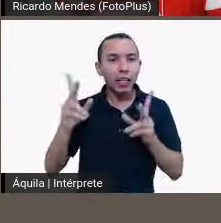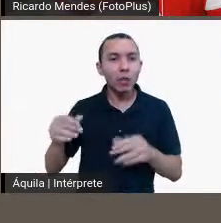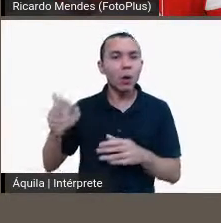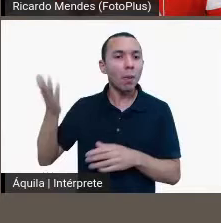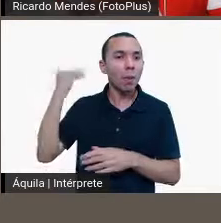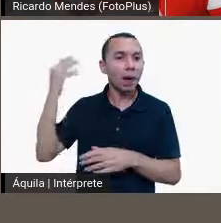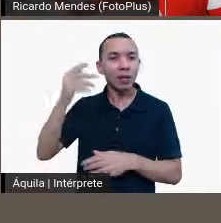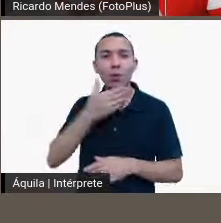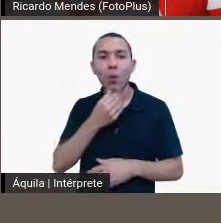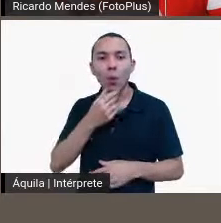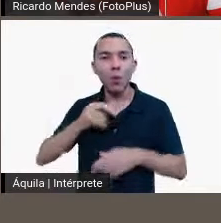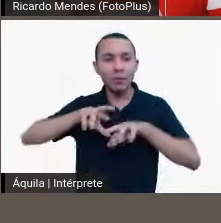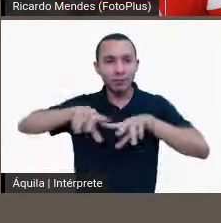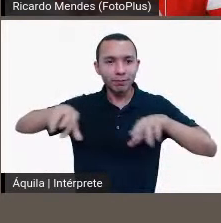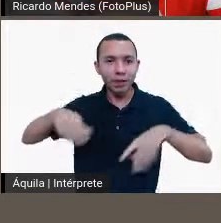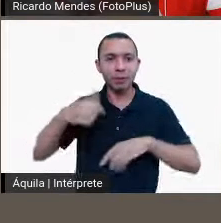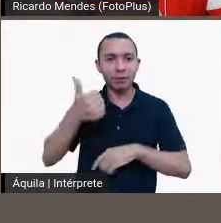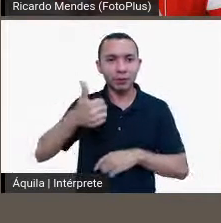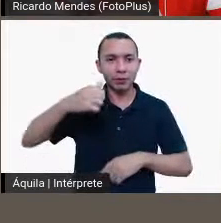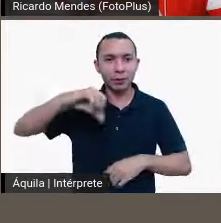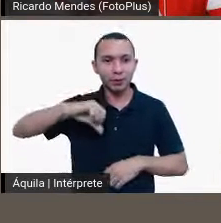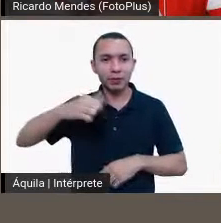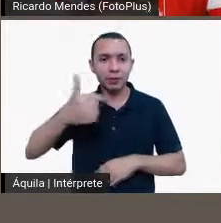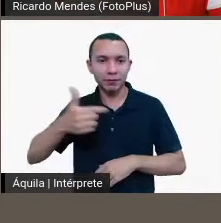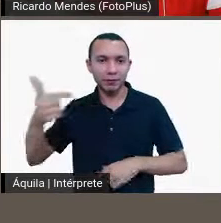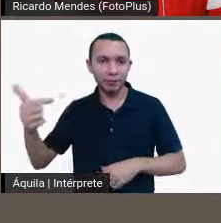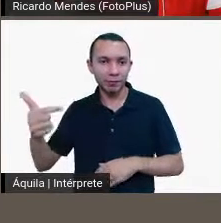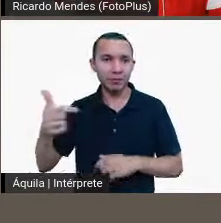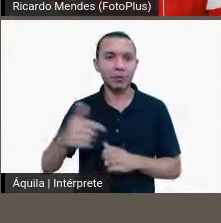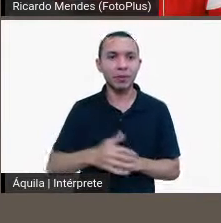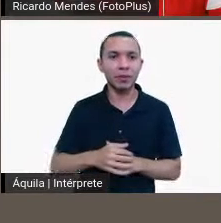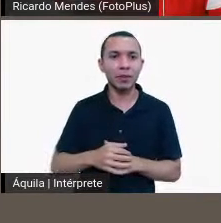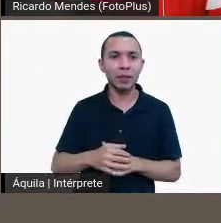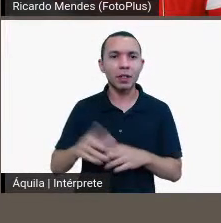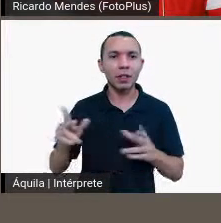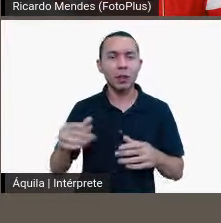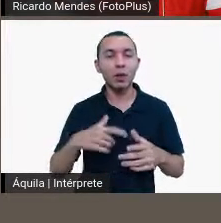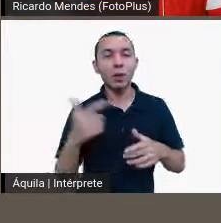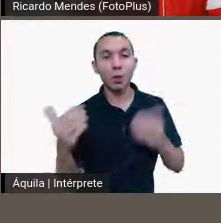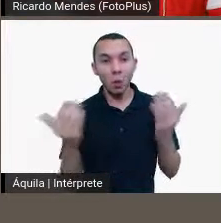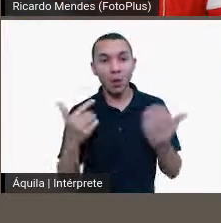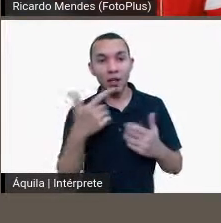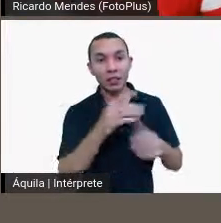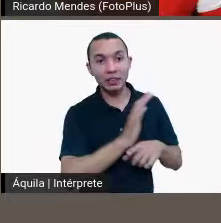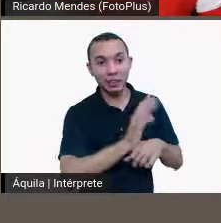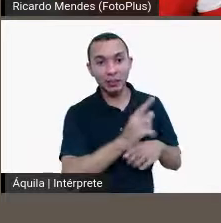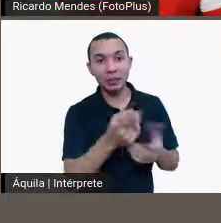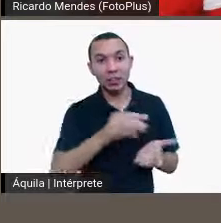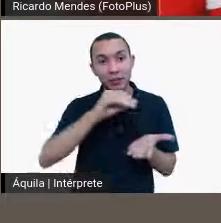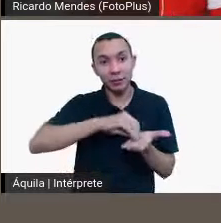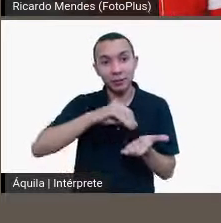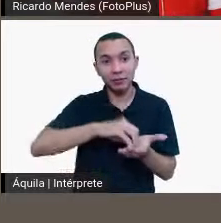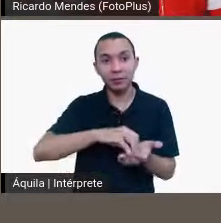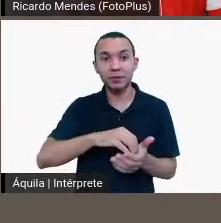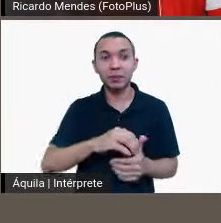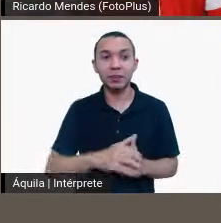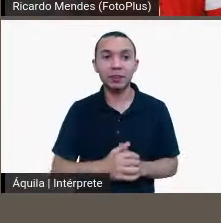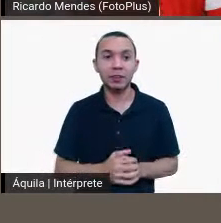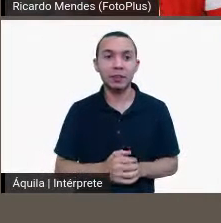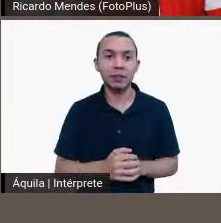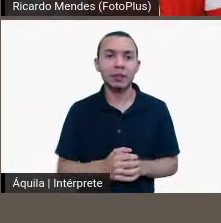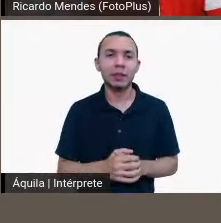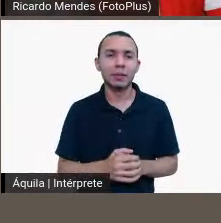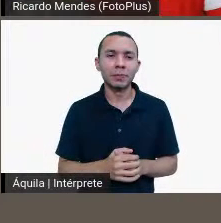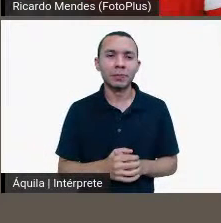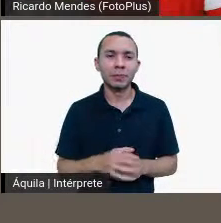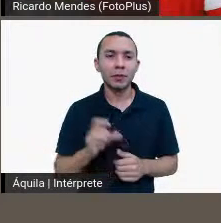ao esquecer-se tanto da fotografia como de especular, como faz contra o cinema, sobre essa ausência. O causo serviria aqui